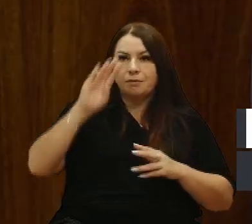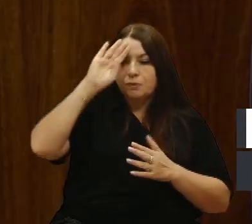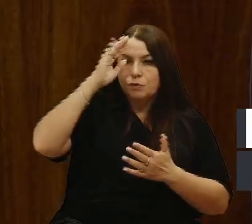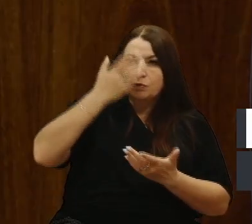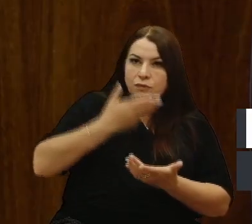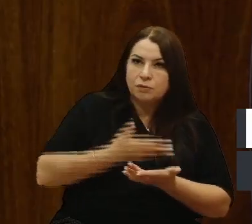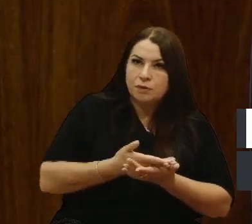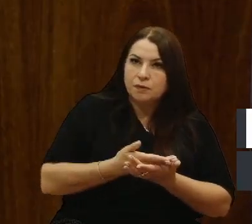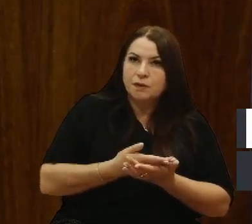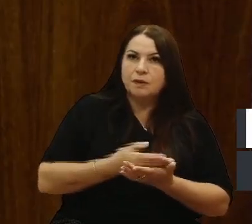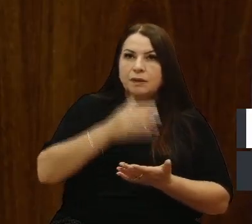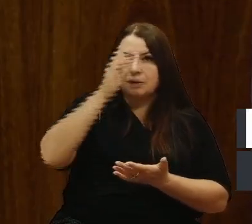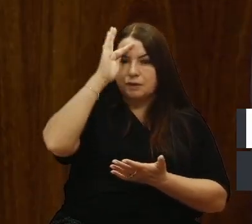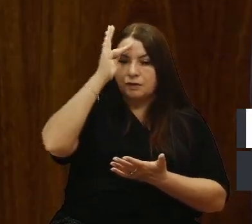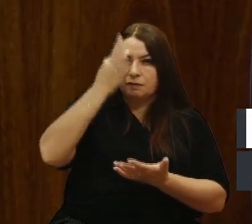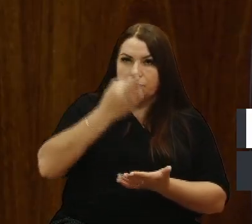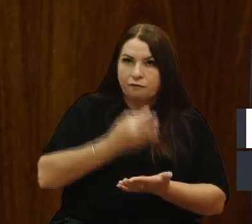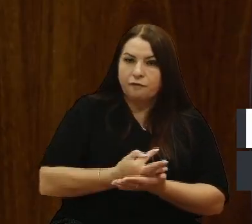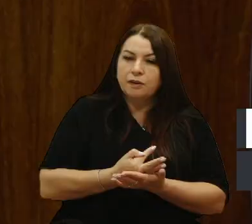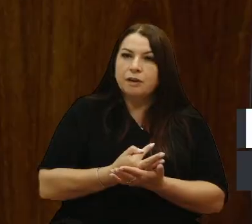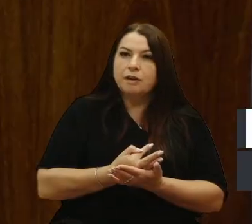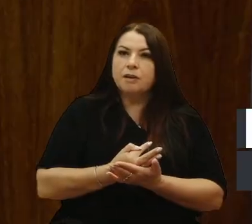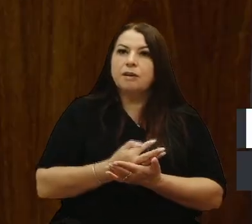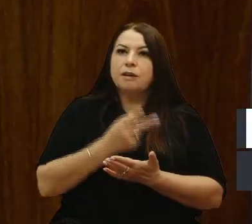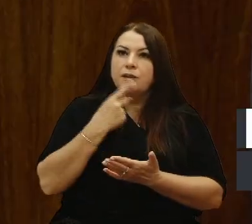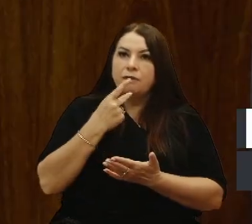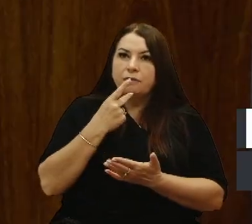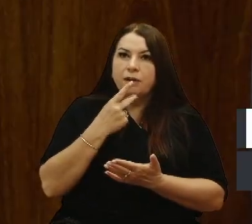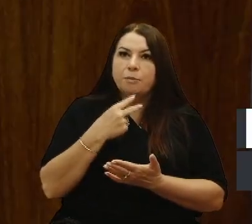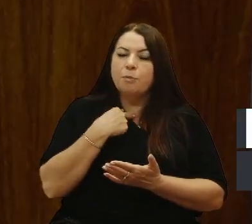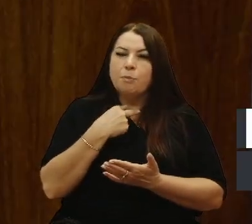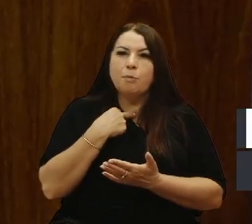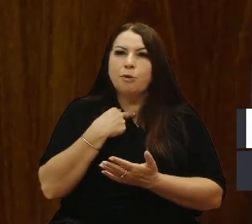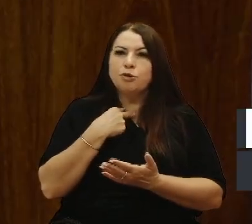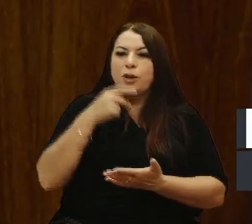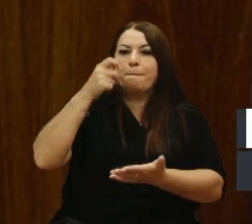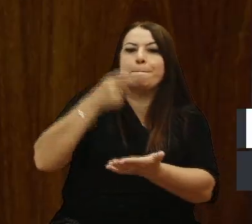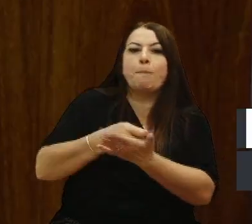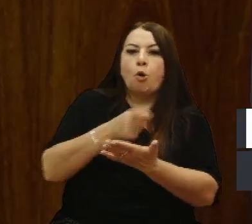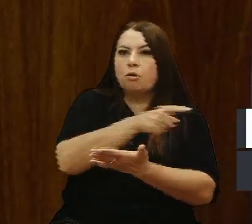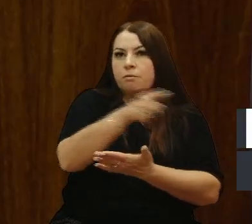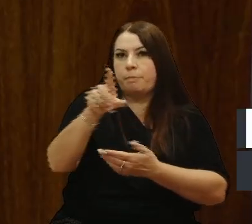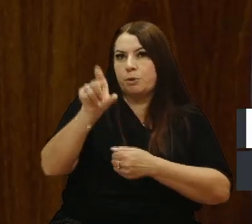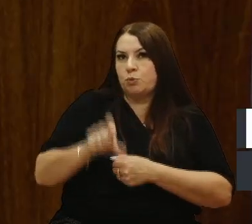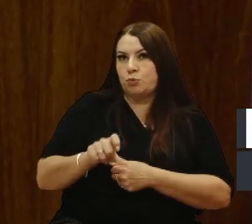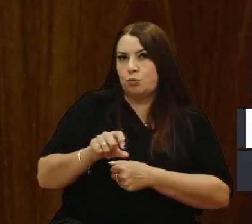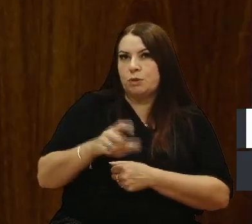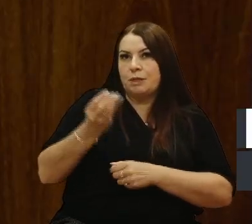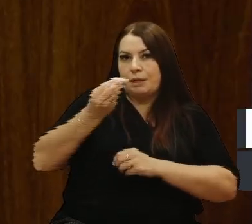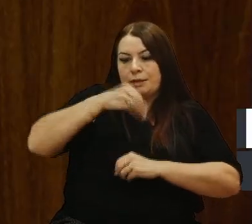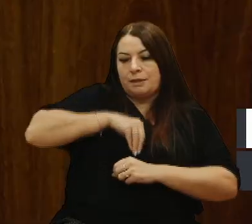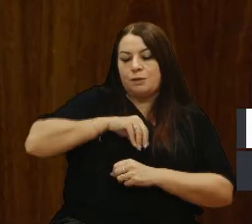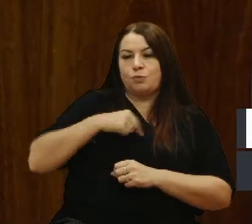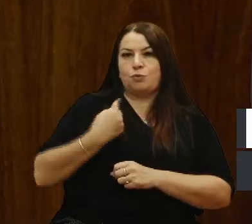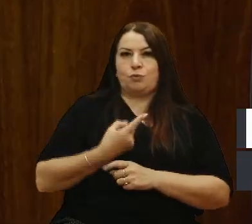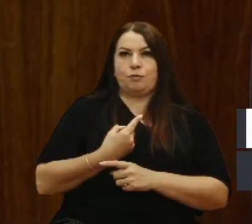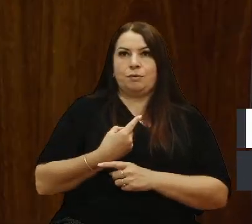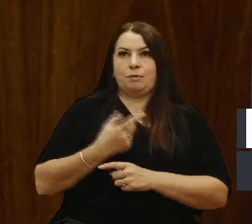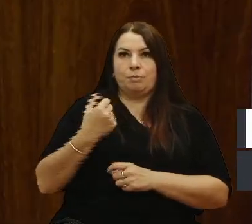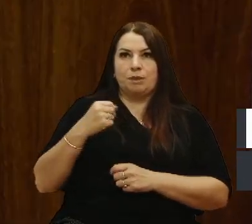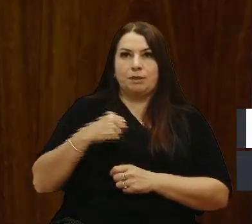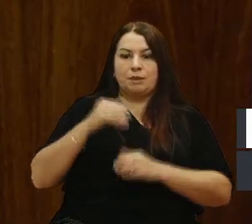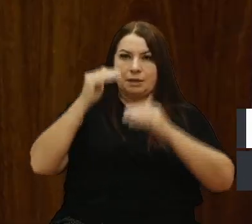para a questão da nossa fé, para as questões que dizem que a gente não pode impor ao outro aquilo que está dentro de nós, que a gente